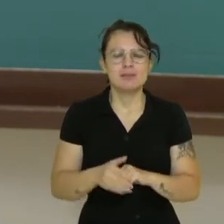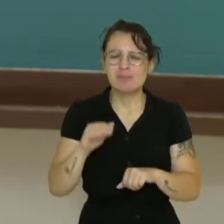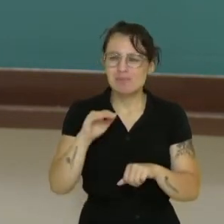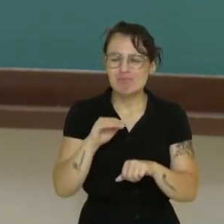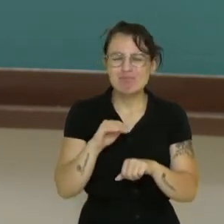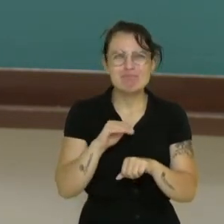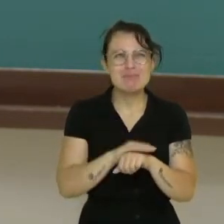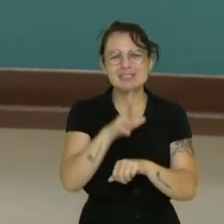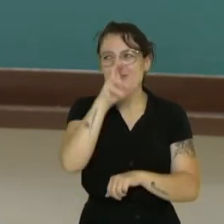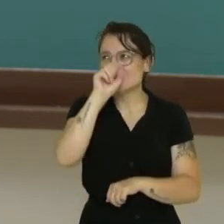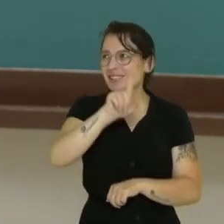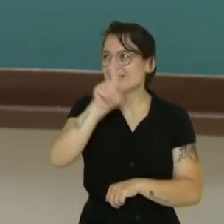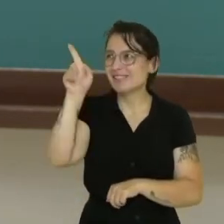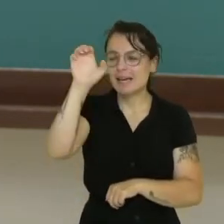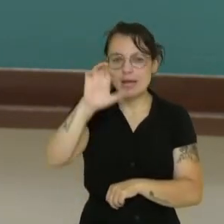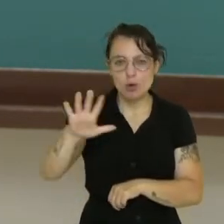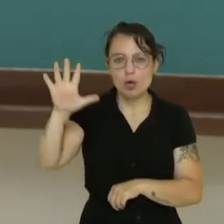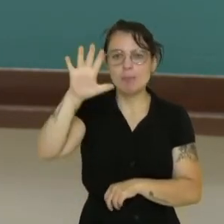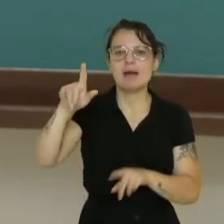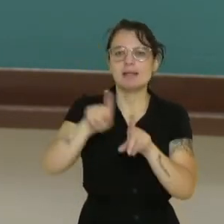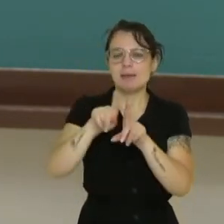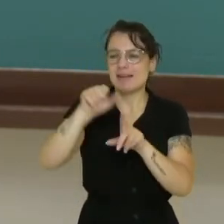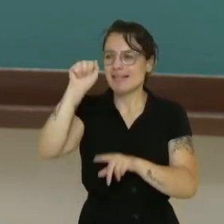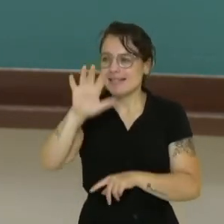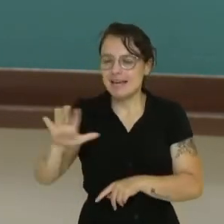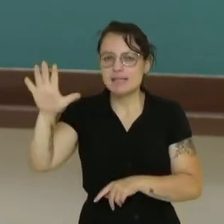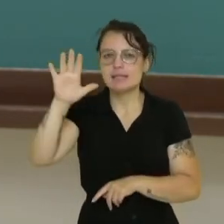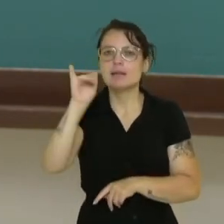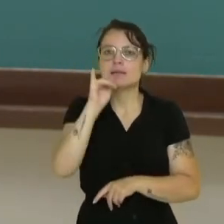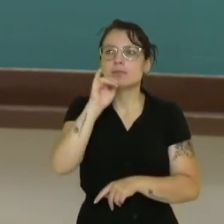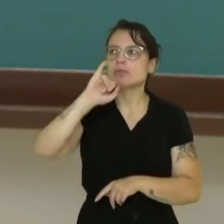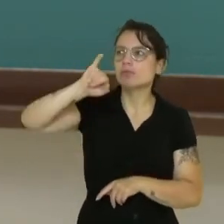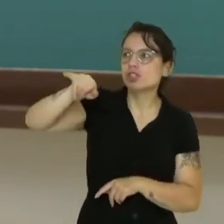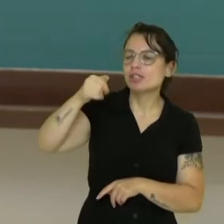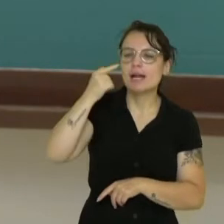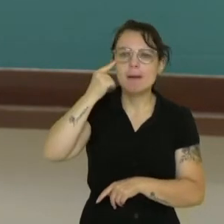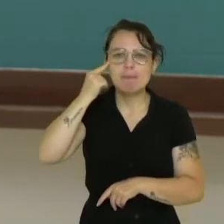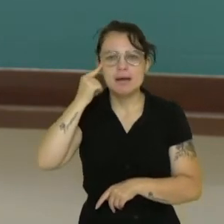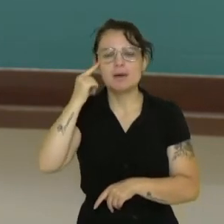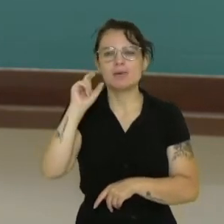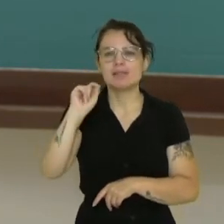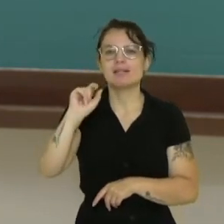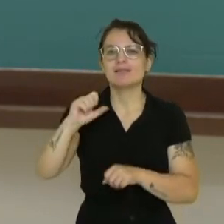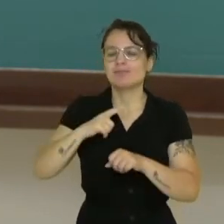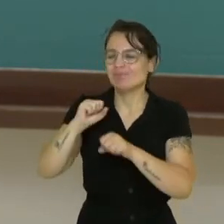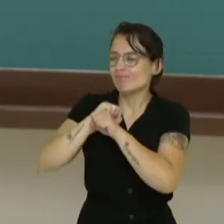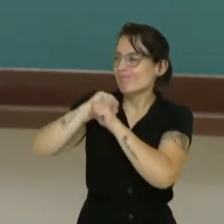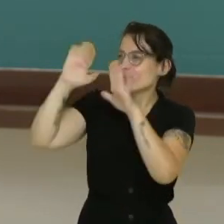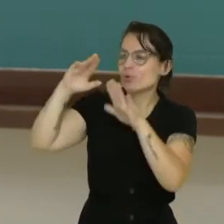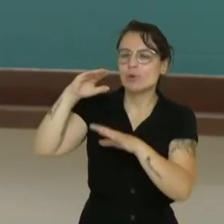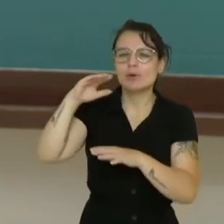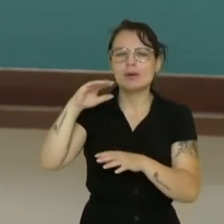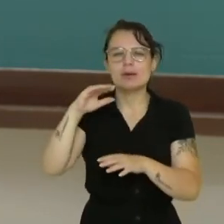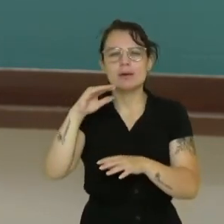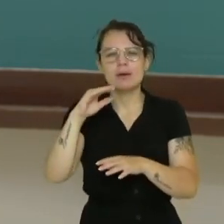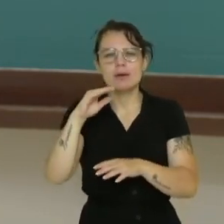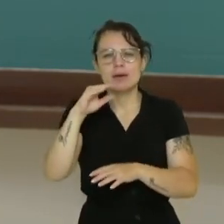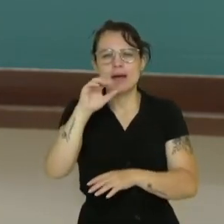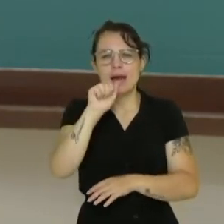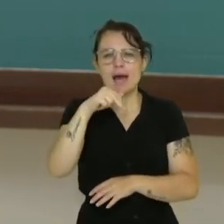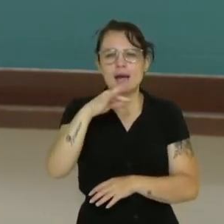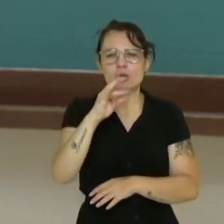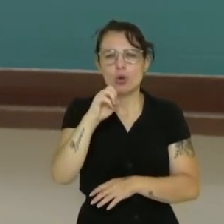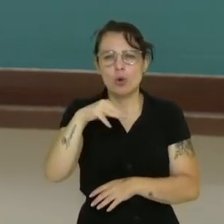principalmente na Europa e na Ásia, né? Países como o Japão, onde ocorreram a explosão da bomba atômica, né? das bombas